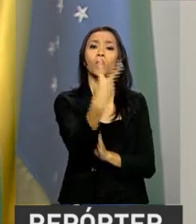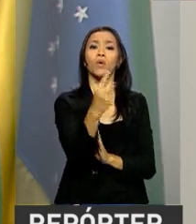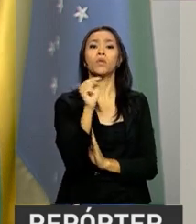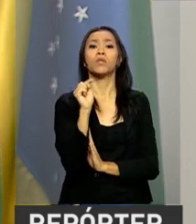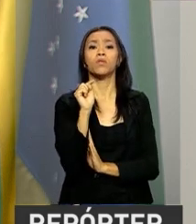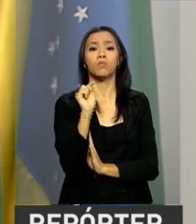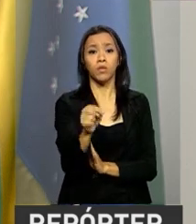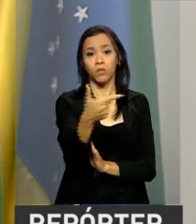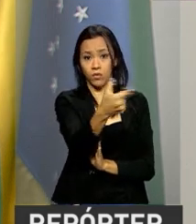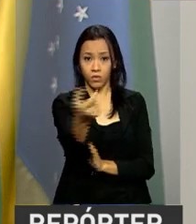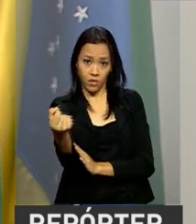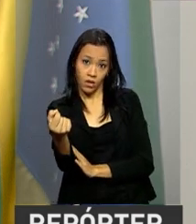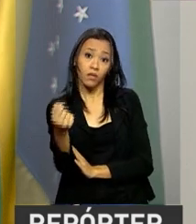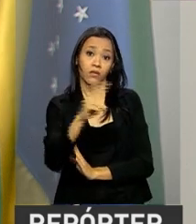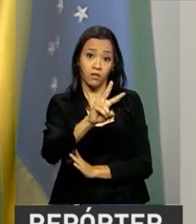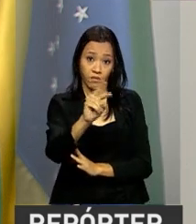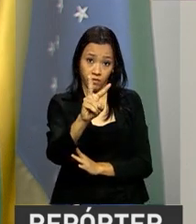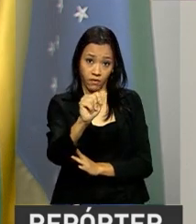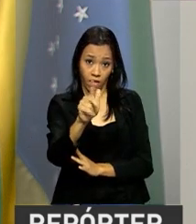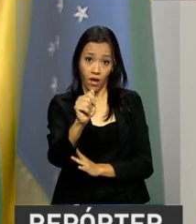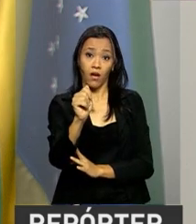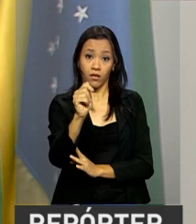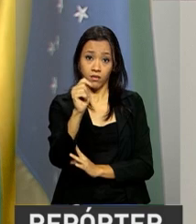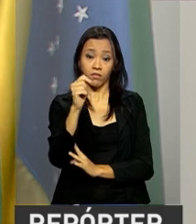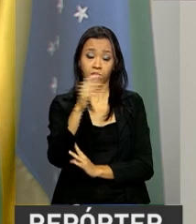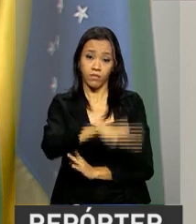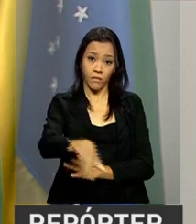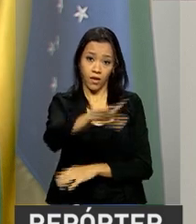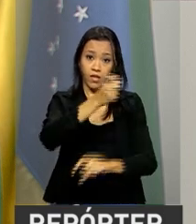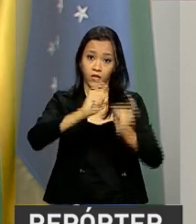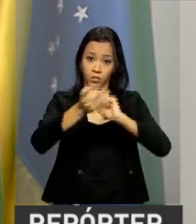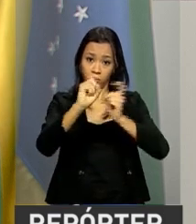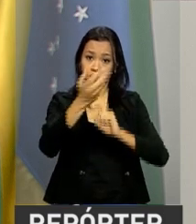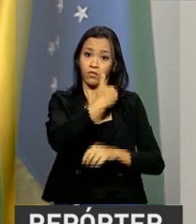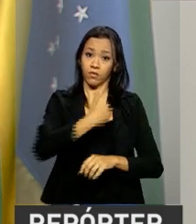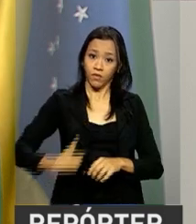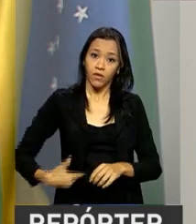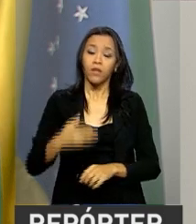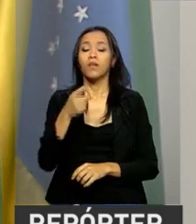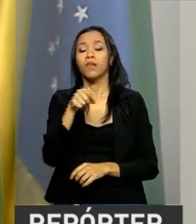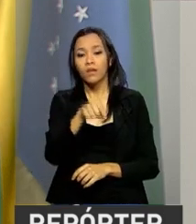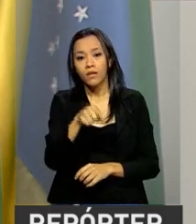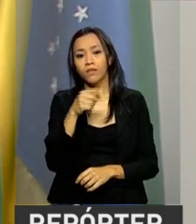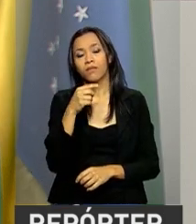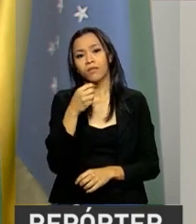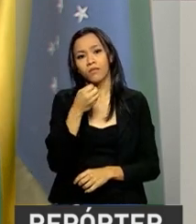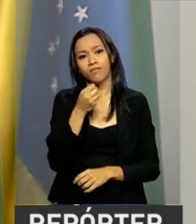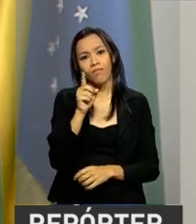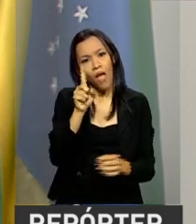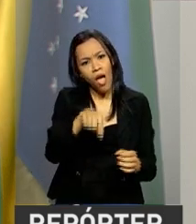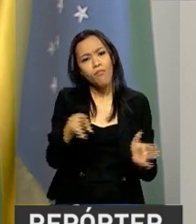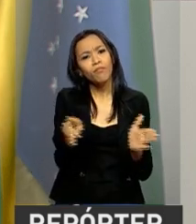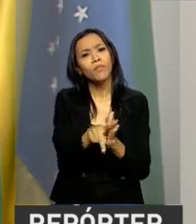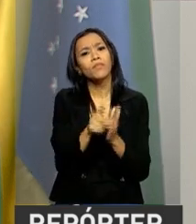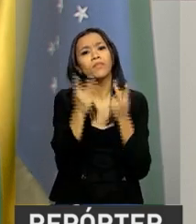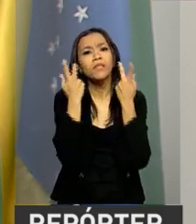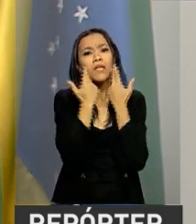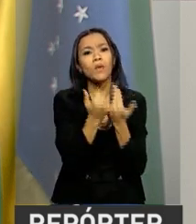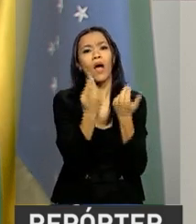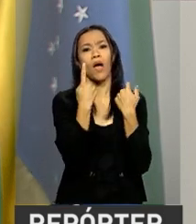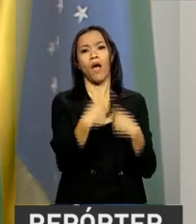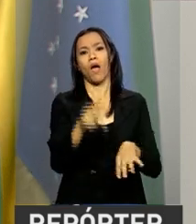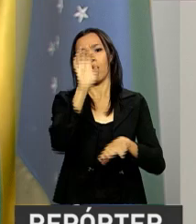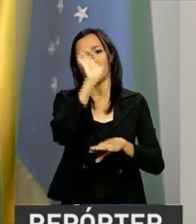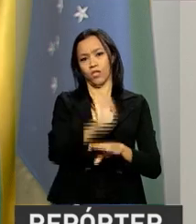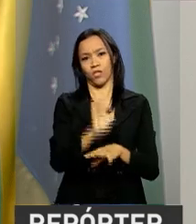2200 postos né Eh e uma situação positiva muito próprio particular do Estado de São Paulo